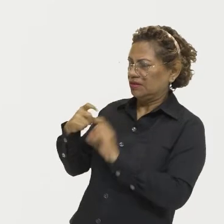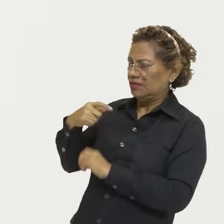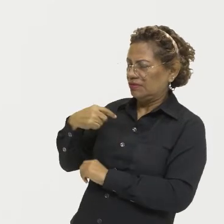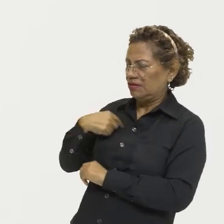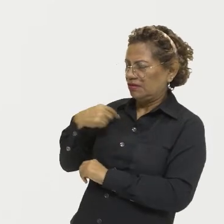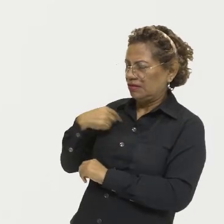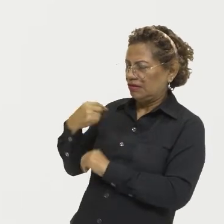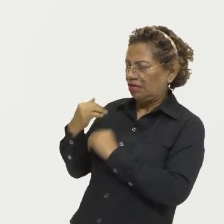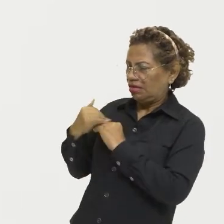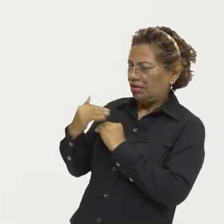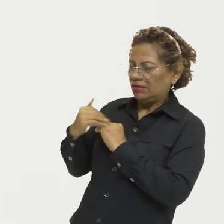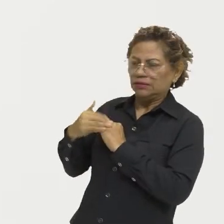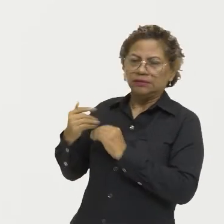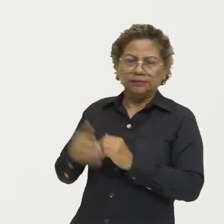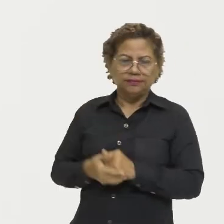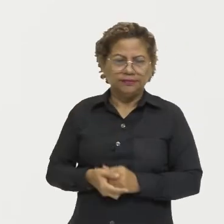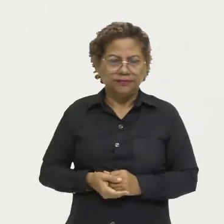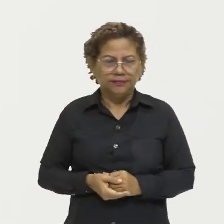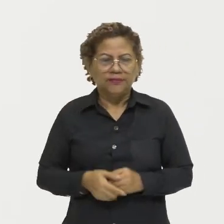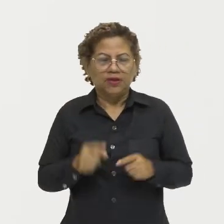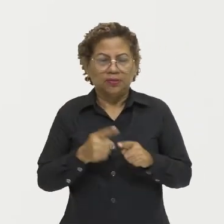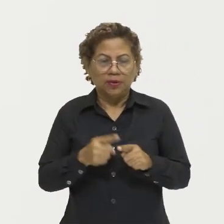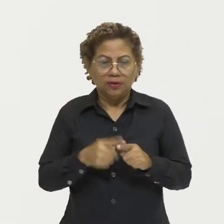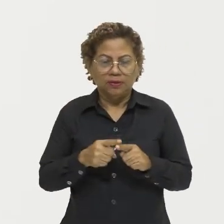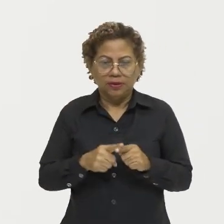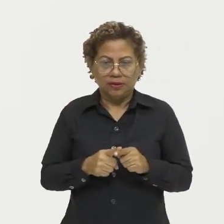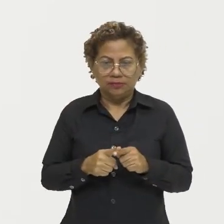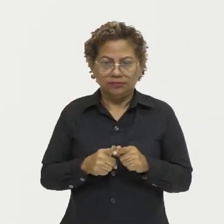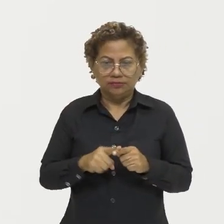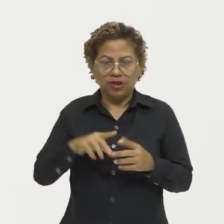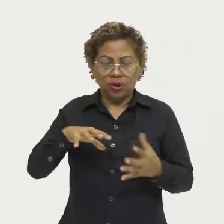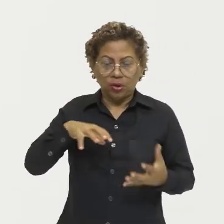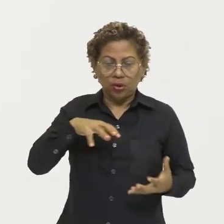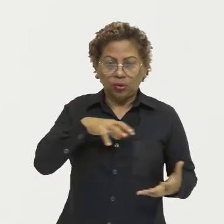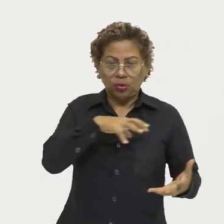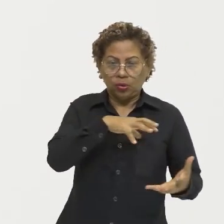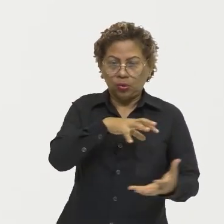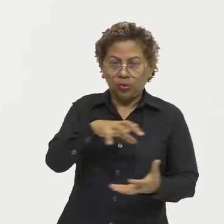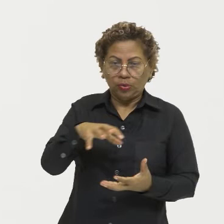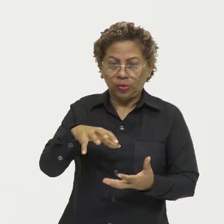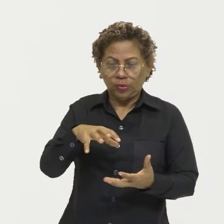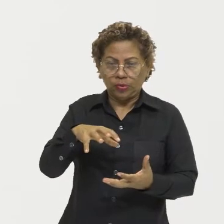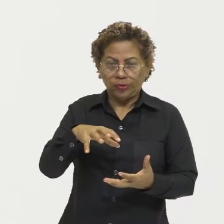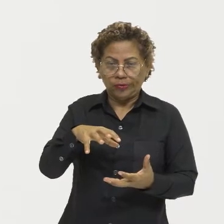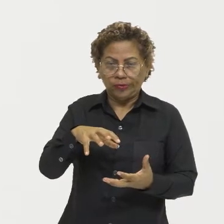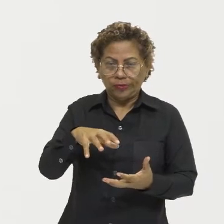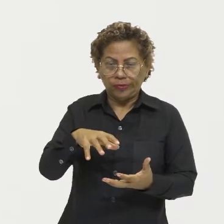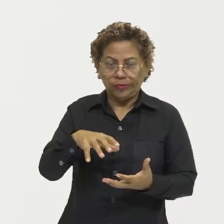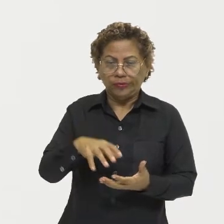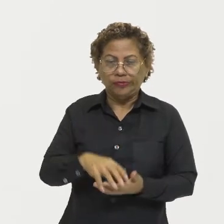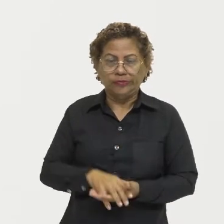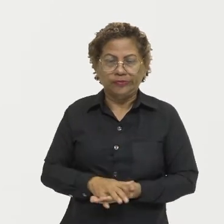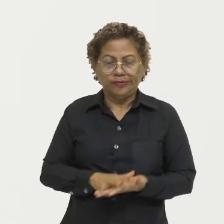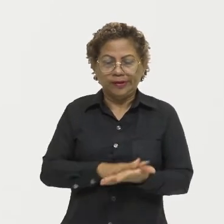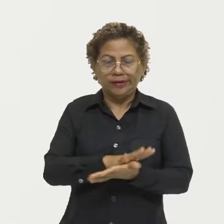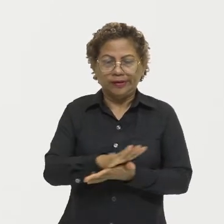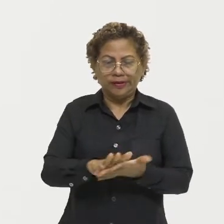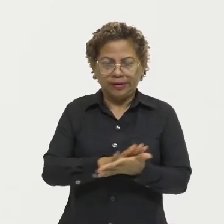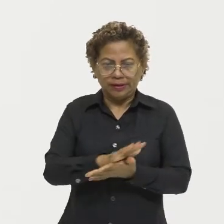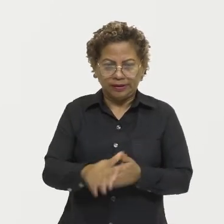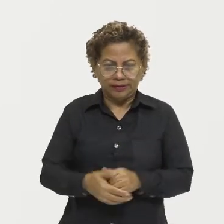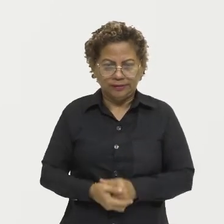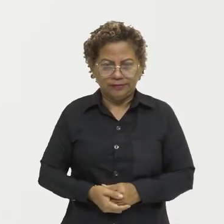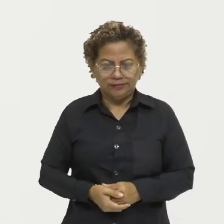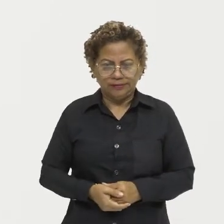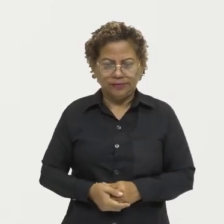depois torna-se nada, né, como ele disse, era um mundo, volve a nada. Então, uma hora eles se amam, outra hora